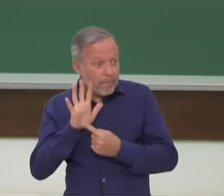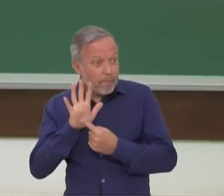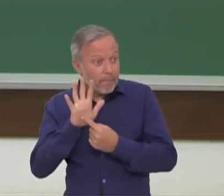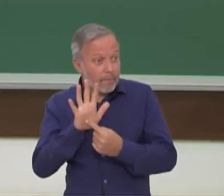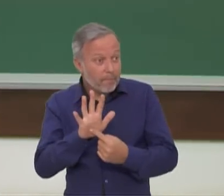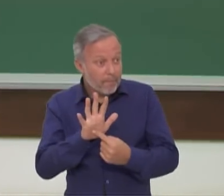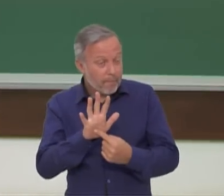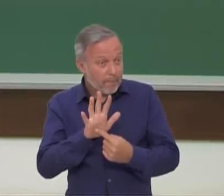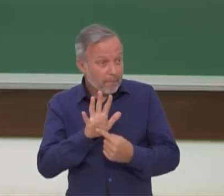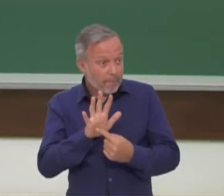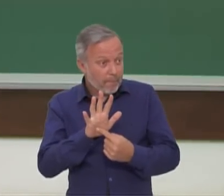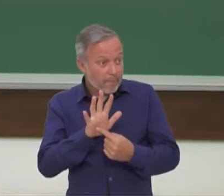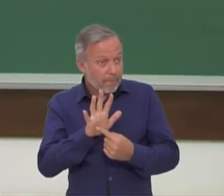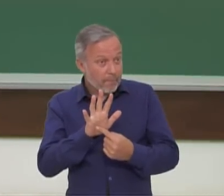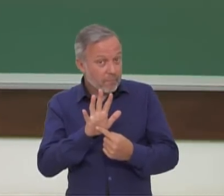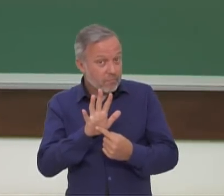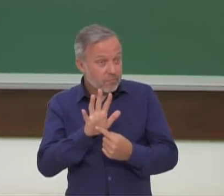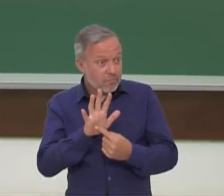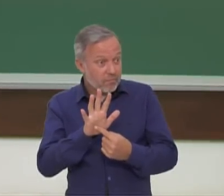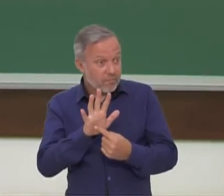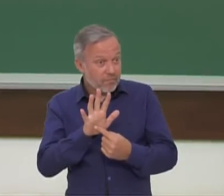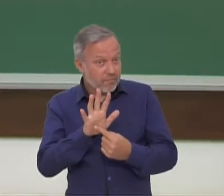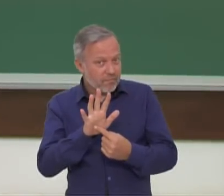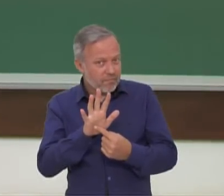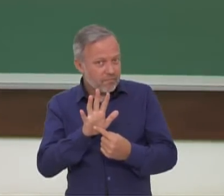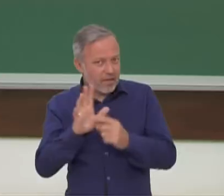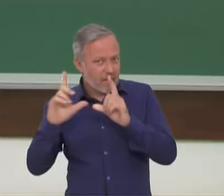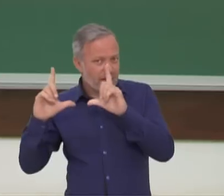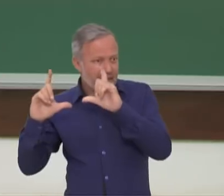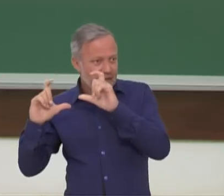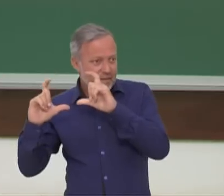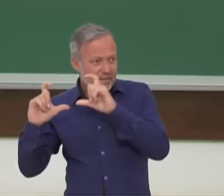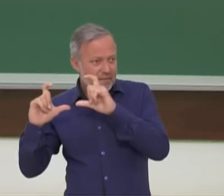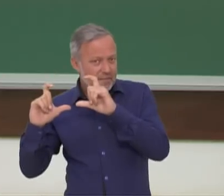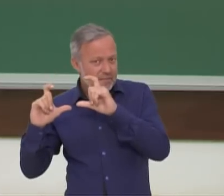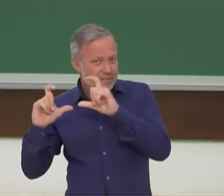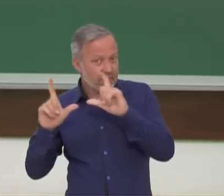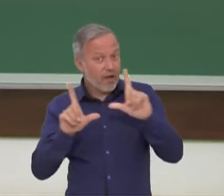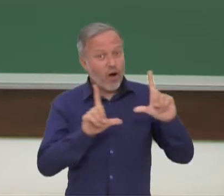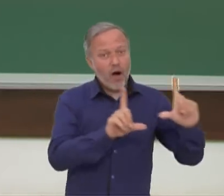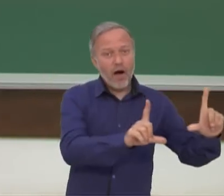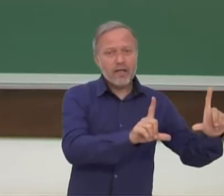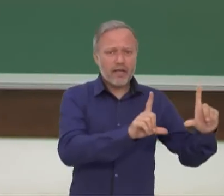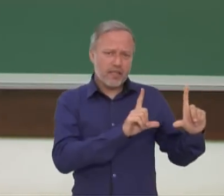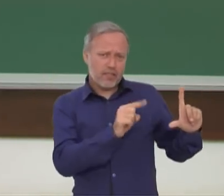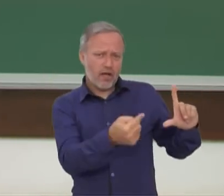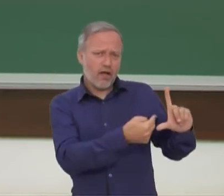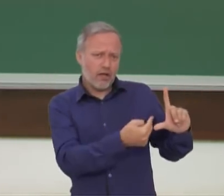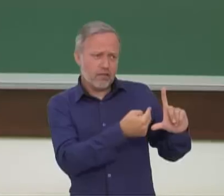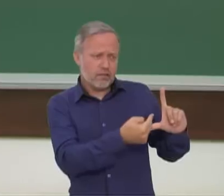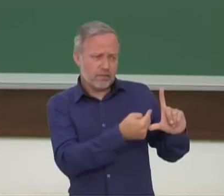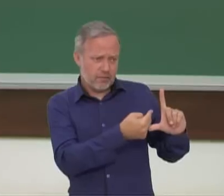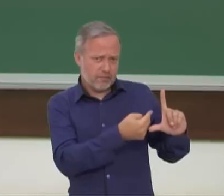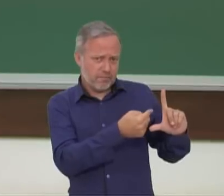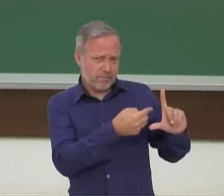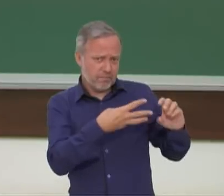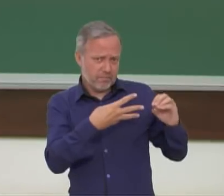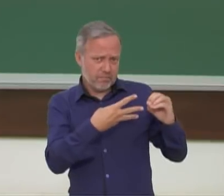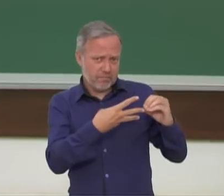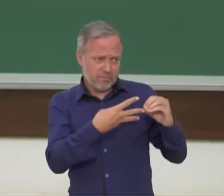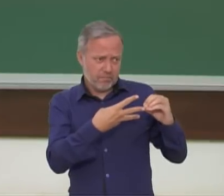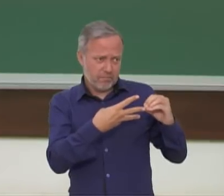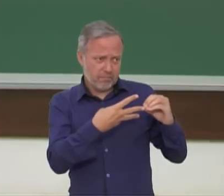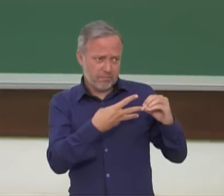em forma de material. Então percebam na imagem que tem na tela, eu também trouxe aqui para vocês uma célula.